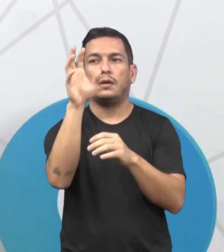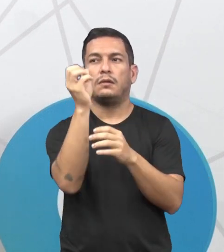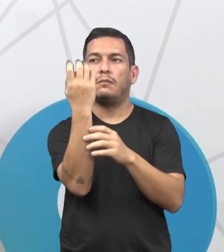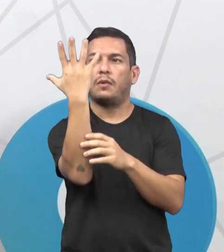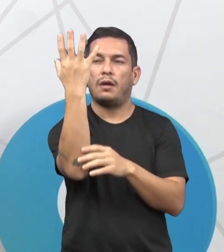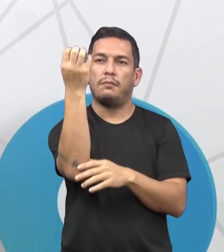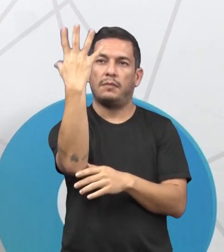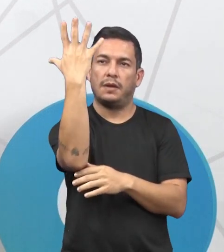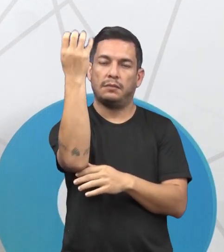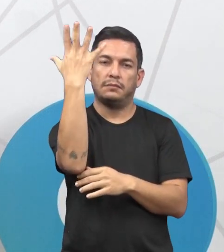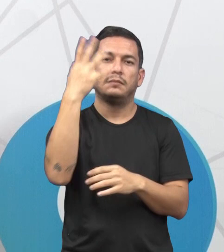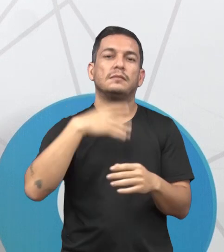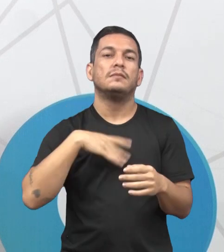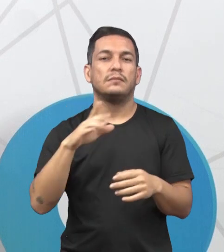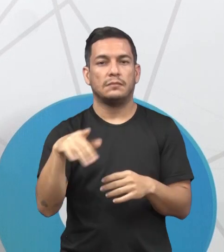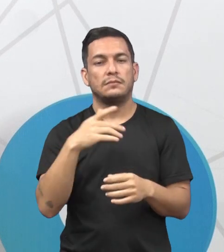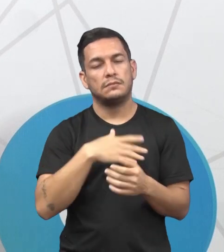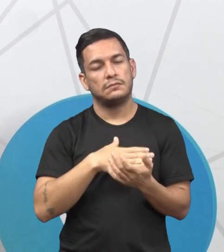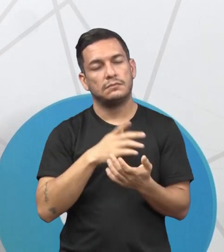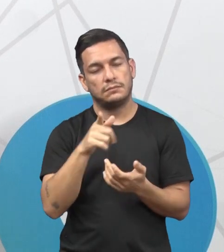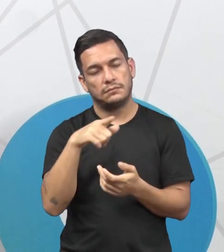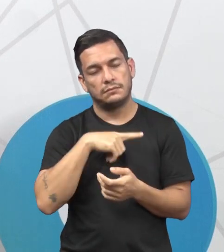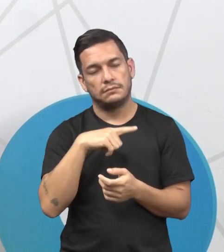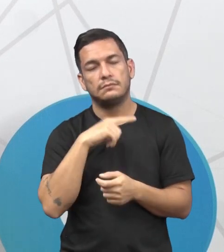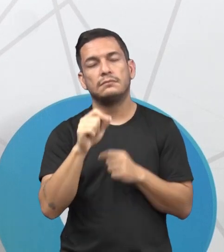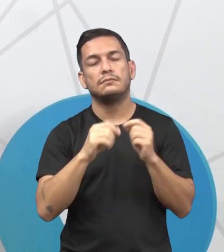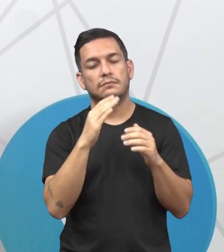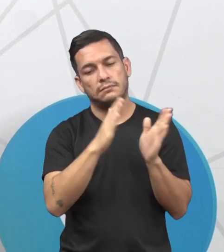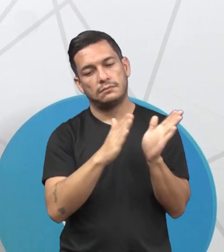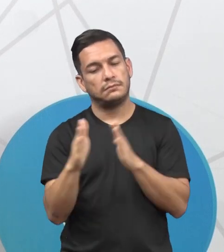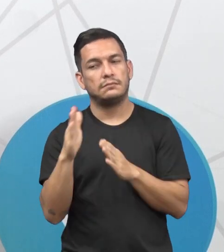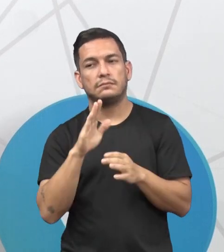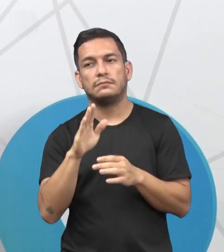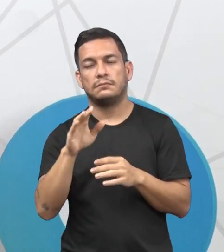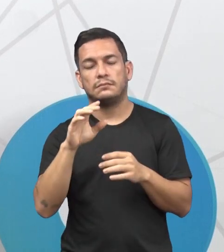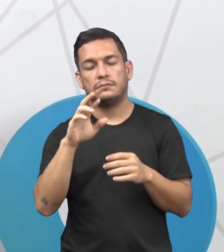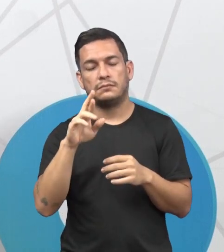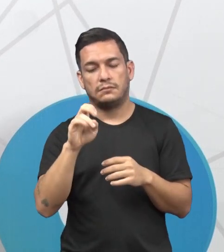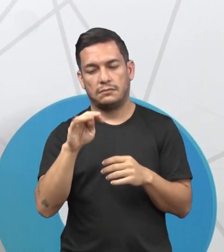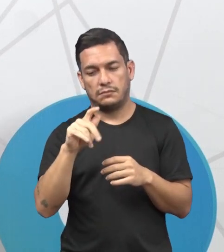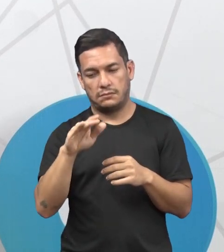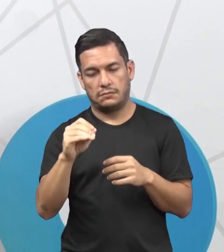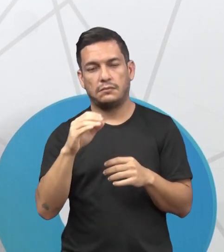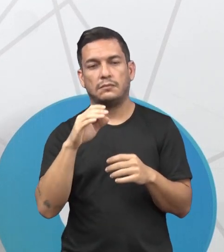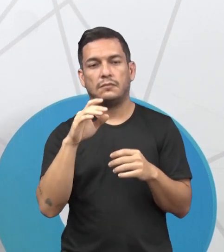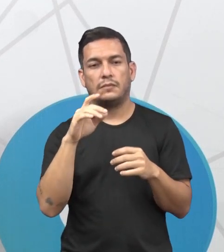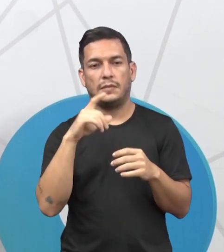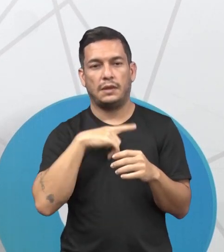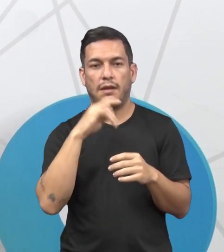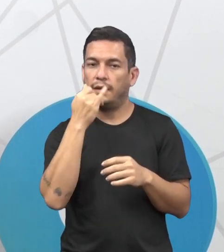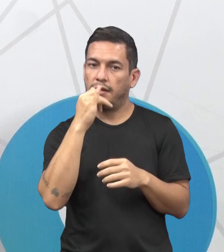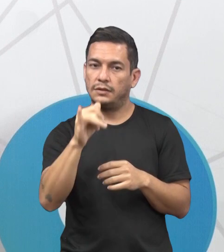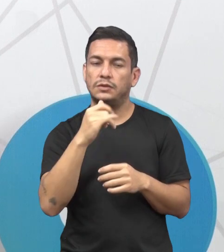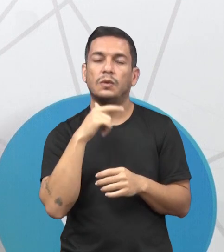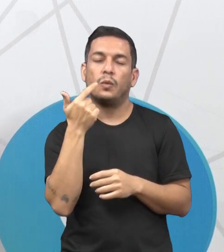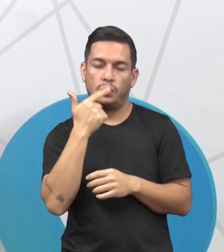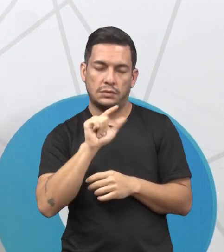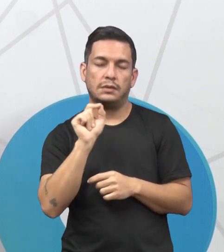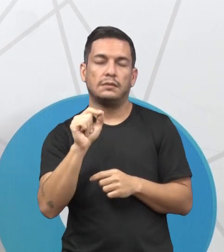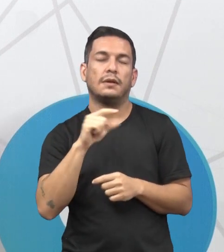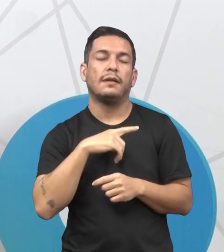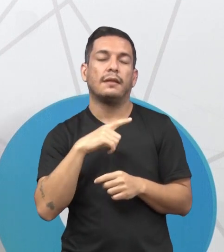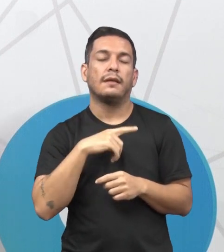essas turbinas, e assim novamente você tem esse processo de rotação da turbina, energia cinética, e você consegue produzir